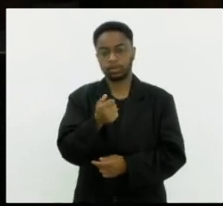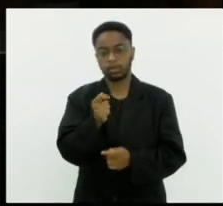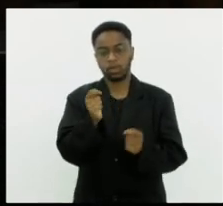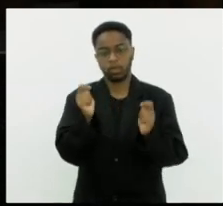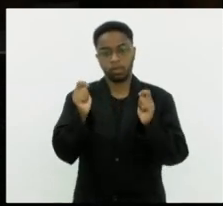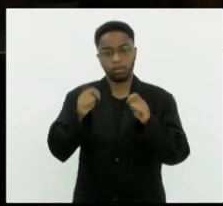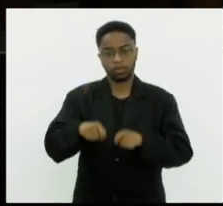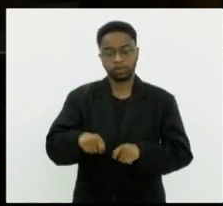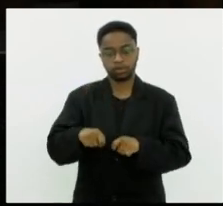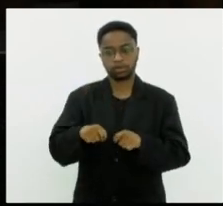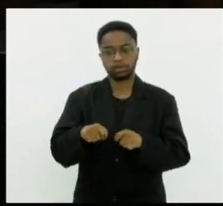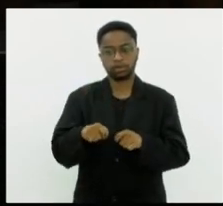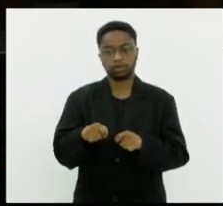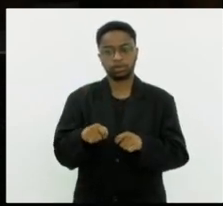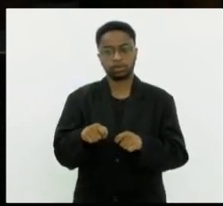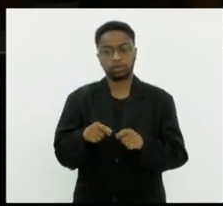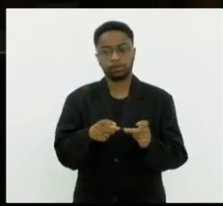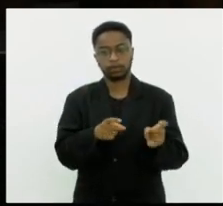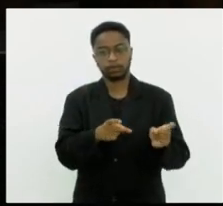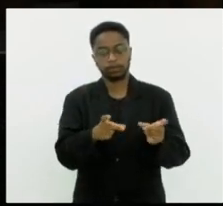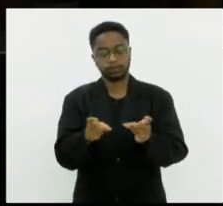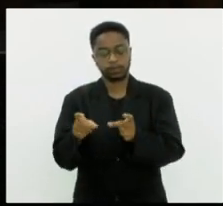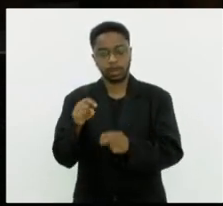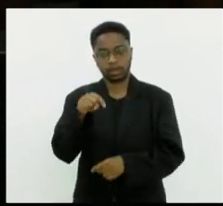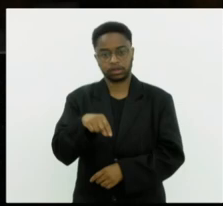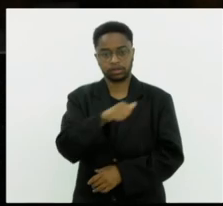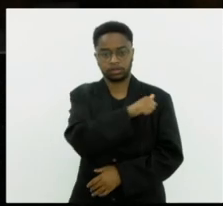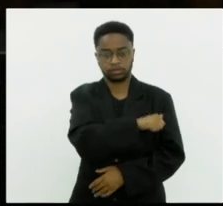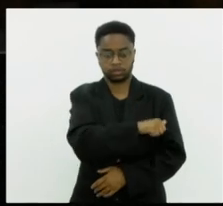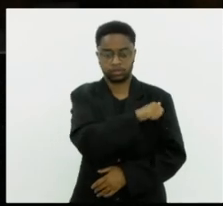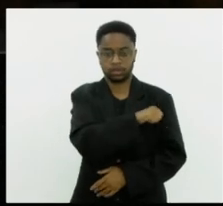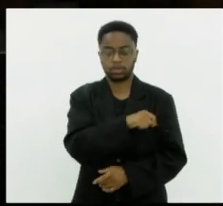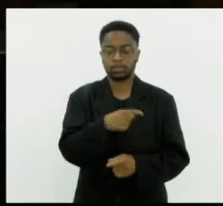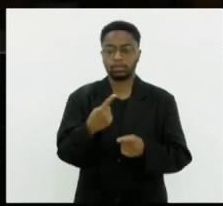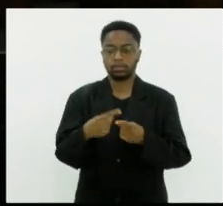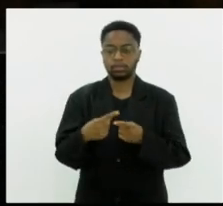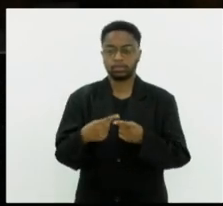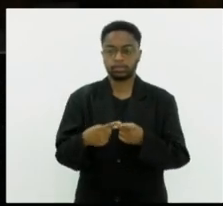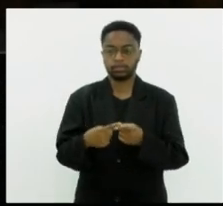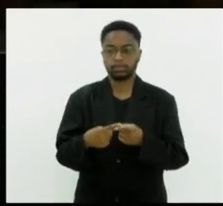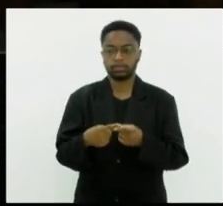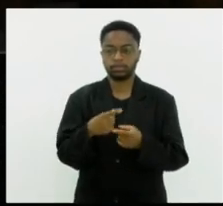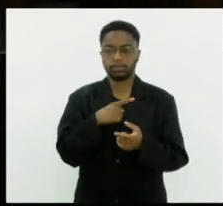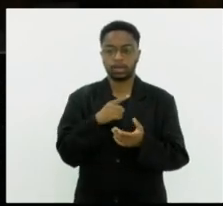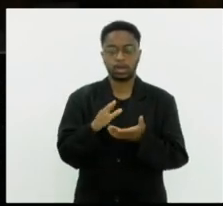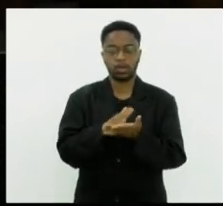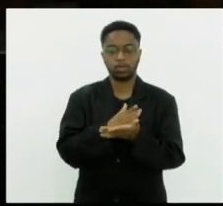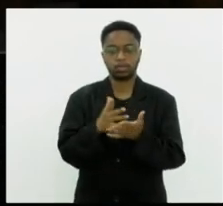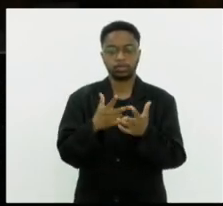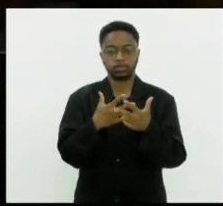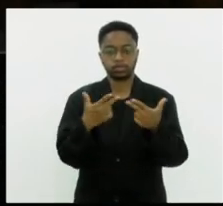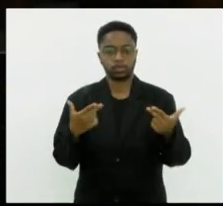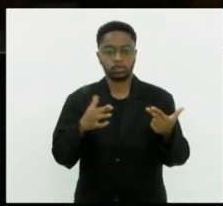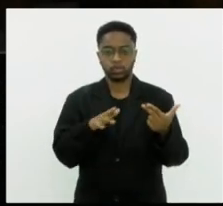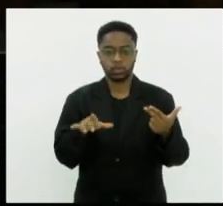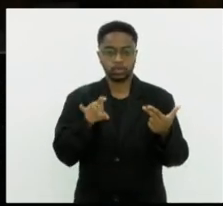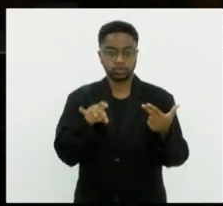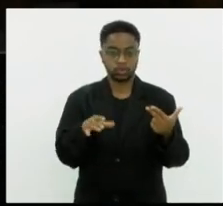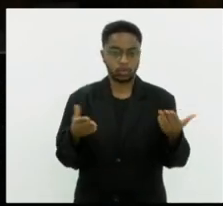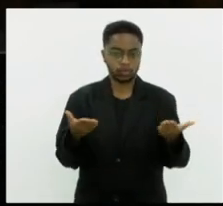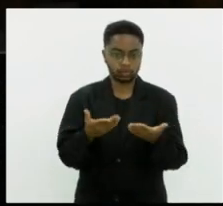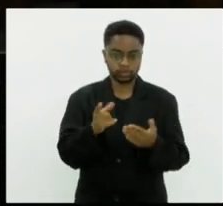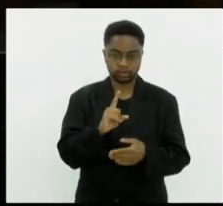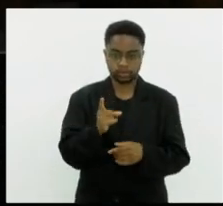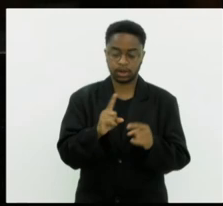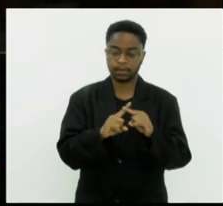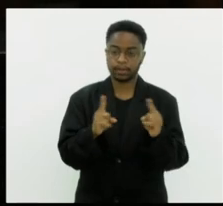de comercialização do Estado do Rio de Janeiro, tendo em vista algumas coisas que não só hoje eu vou dizer, mas que